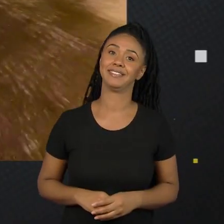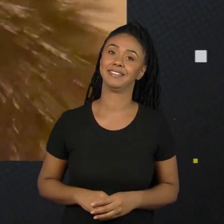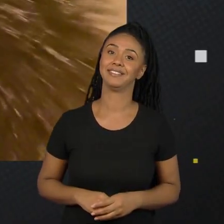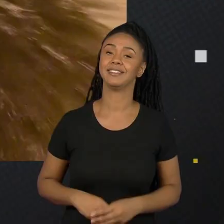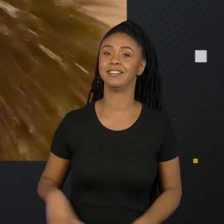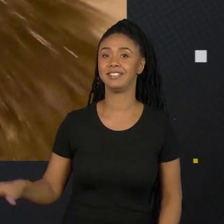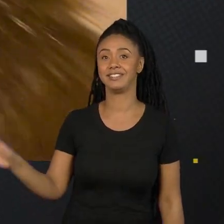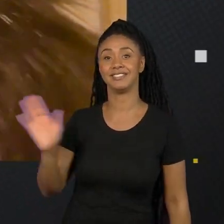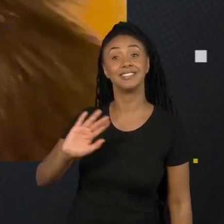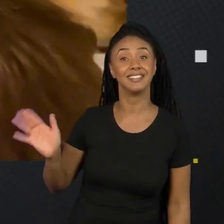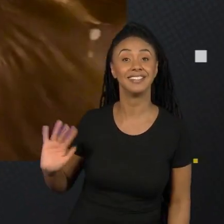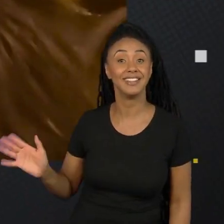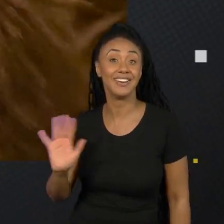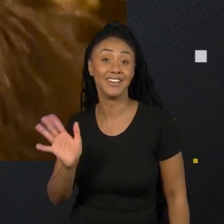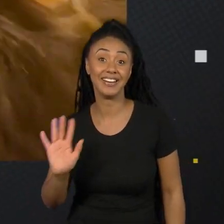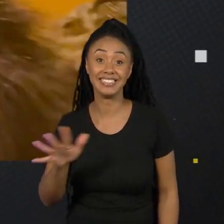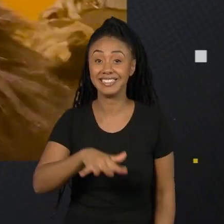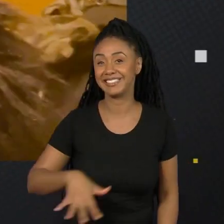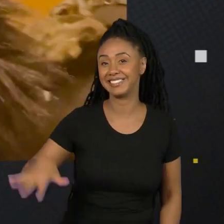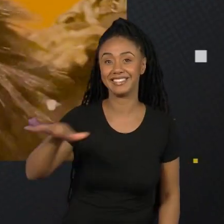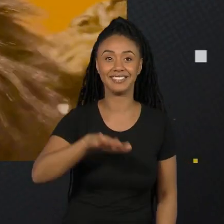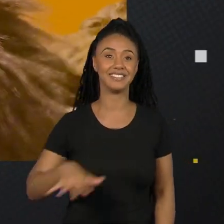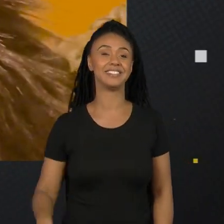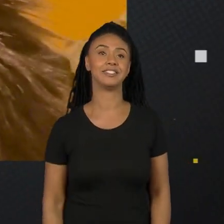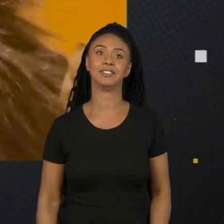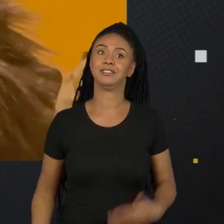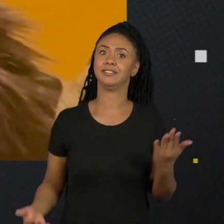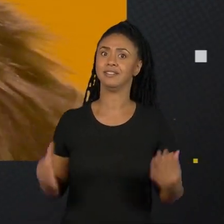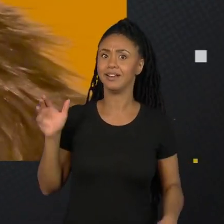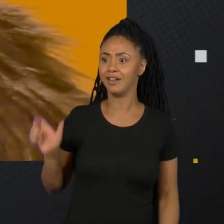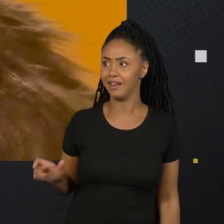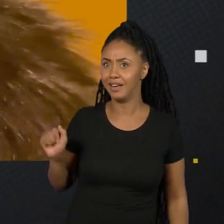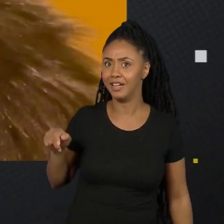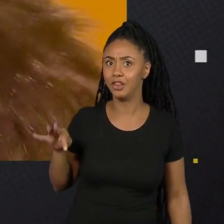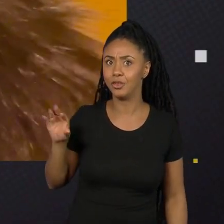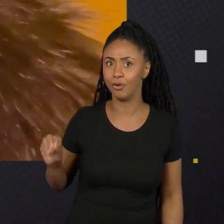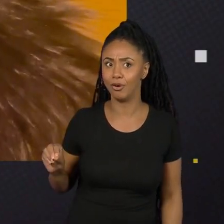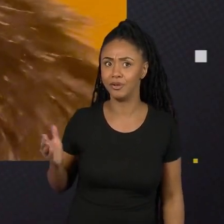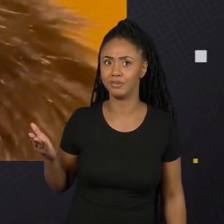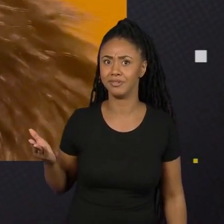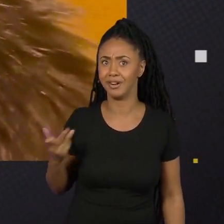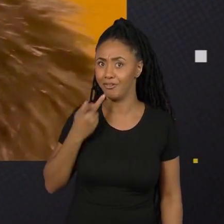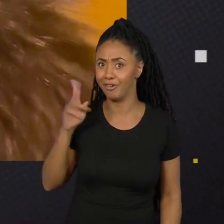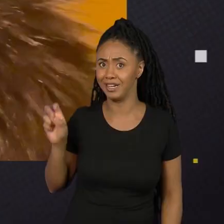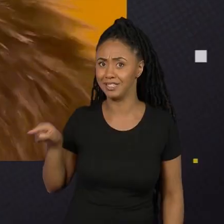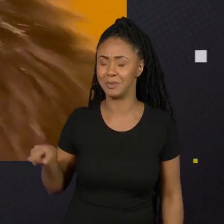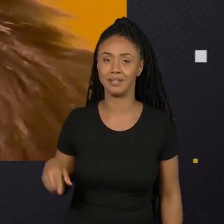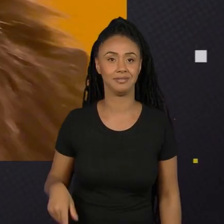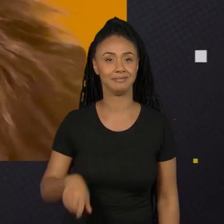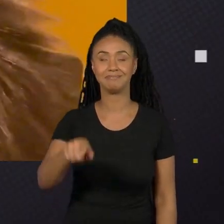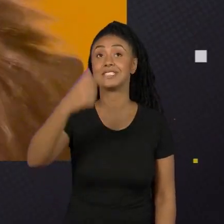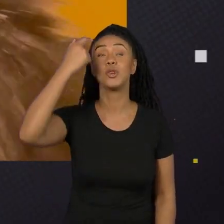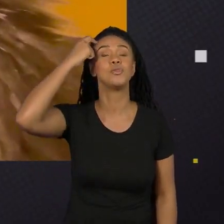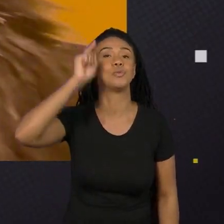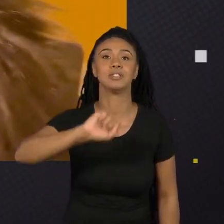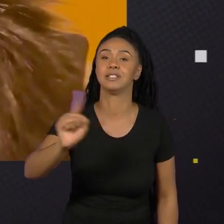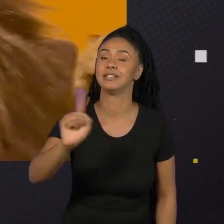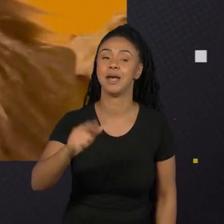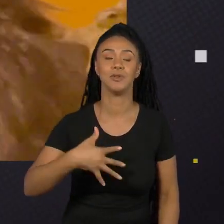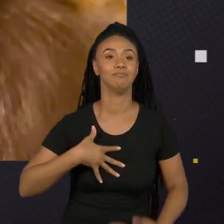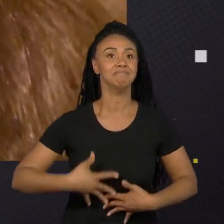Oi, gente. Falar de Antônio Petkov, vocês não têm noção da honra,